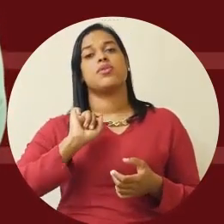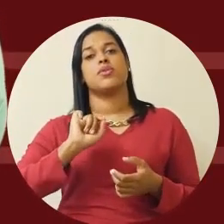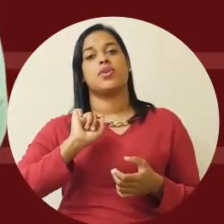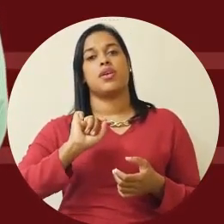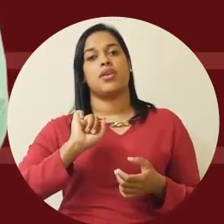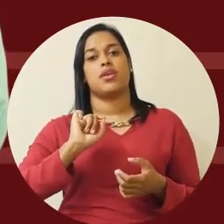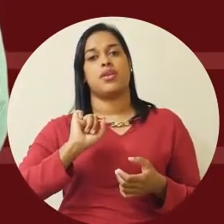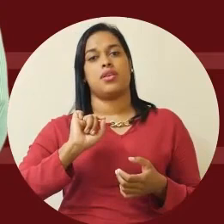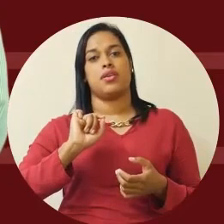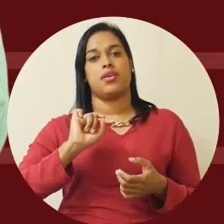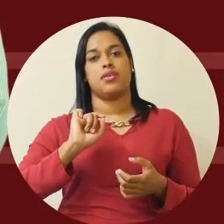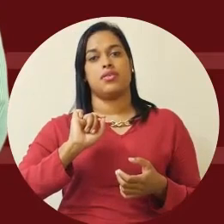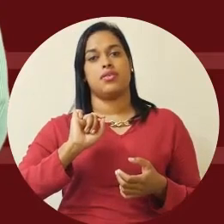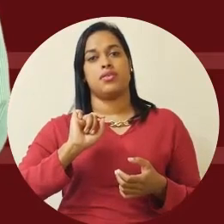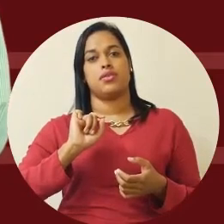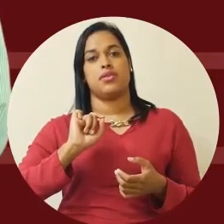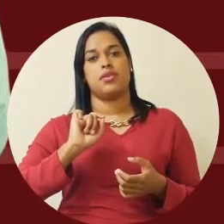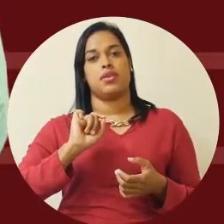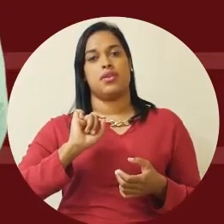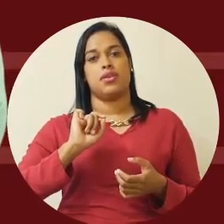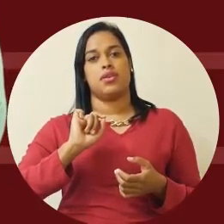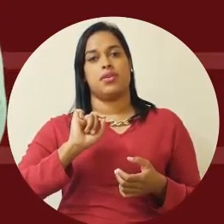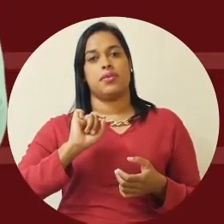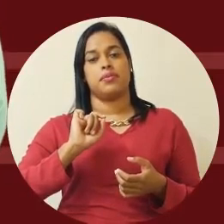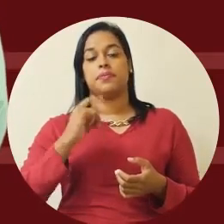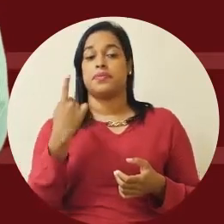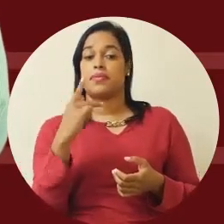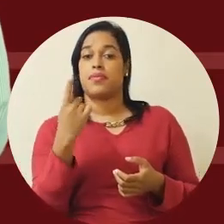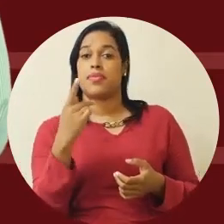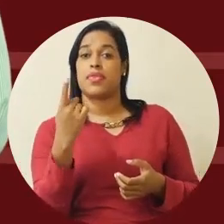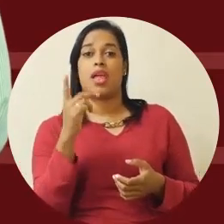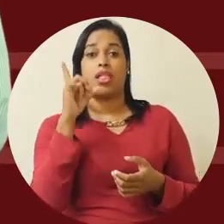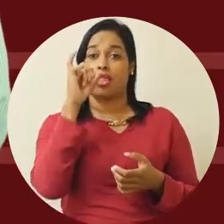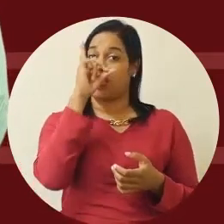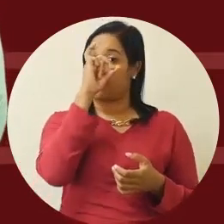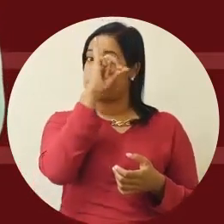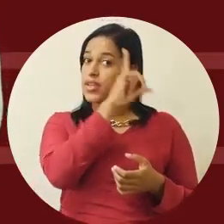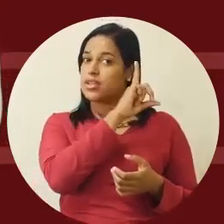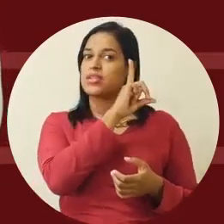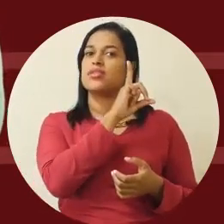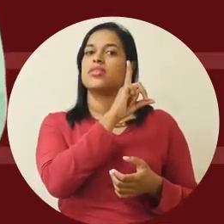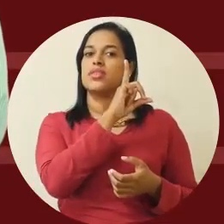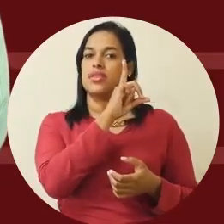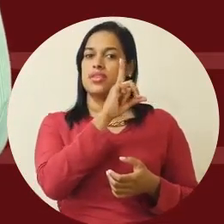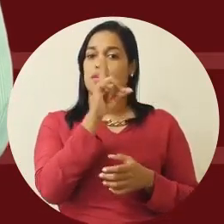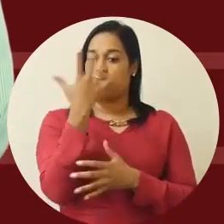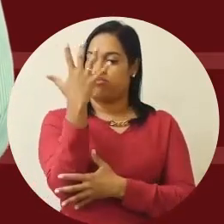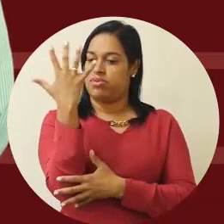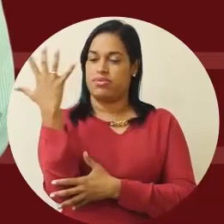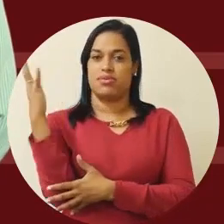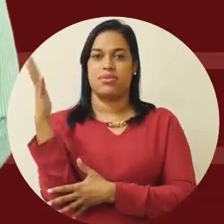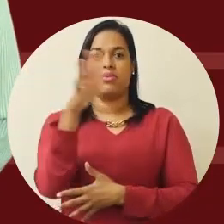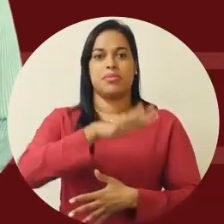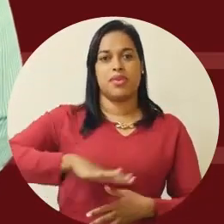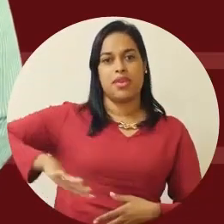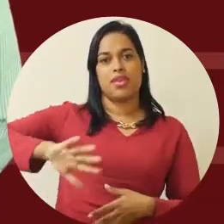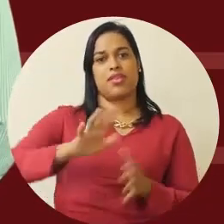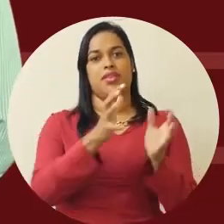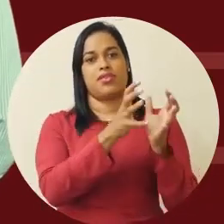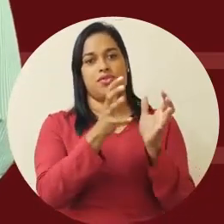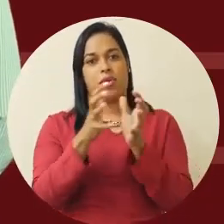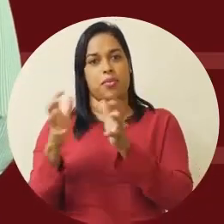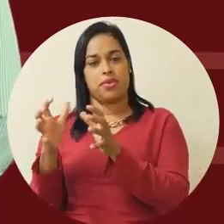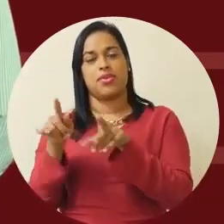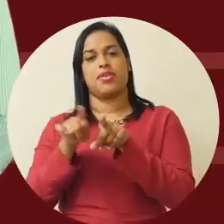em situação a situação difícil o meio ambiente no entorno das comunidades nem